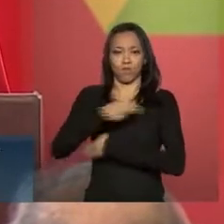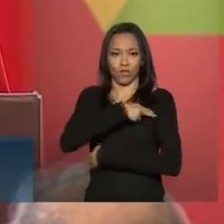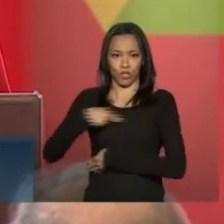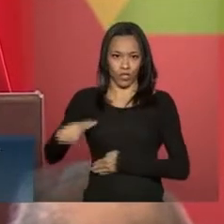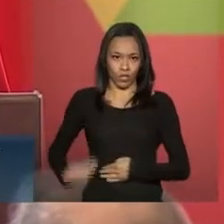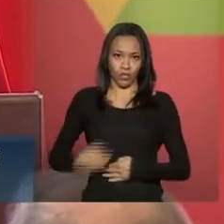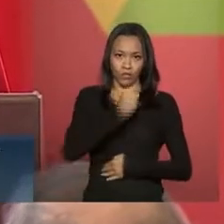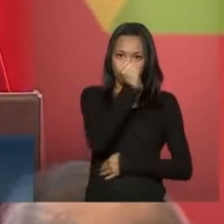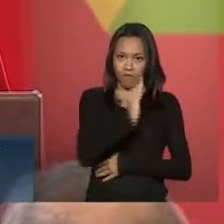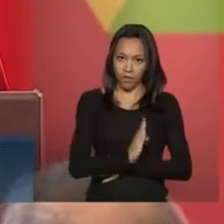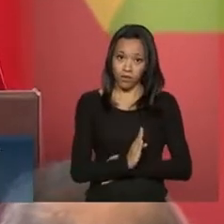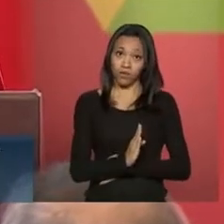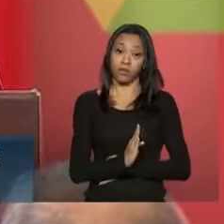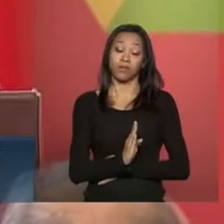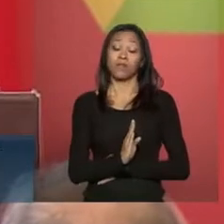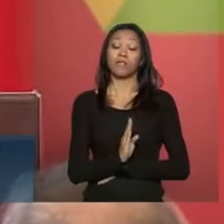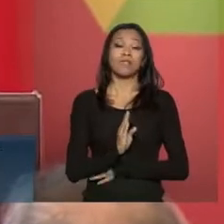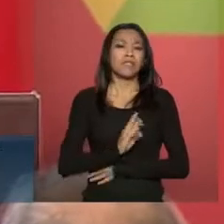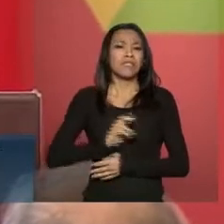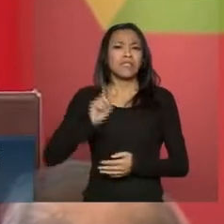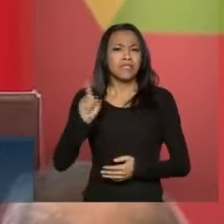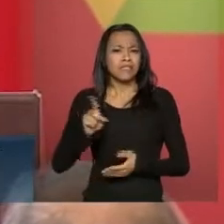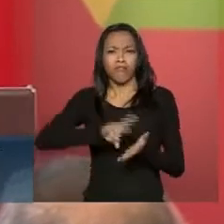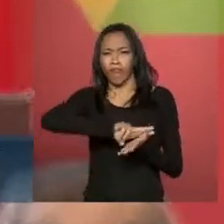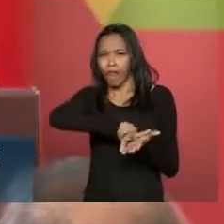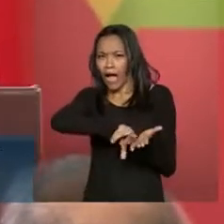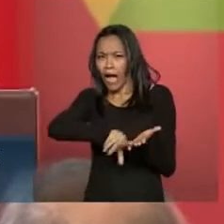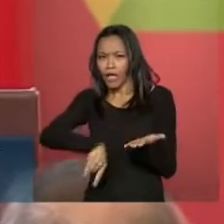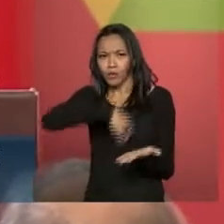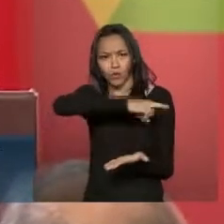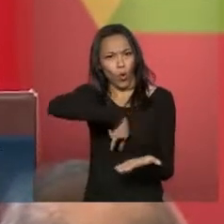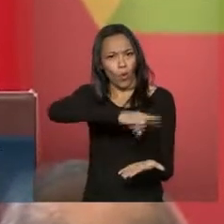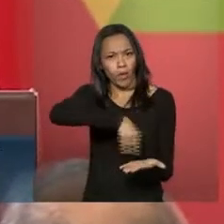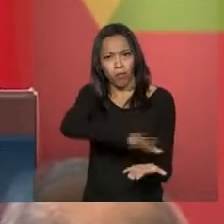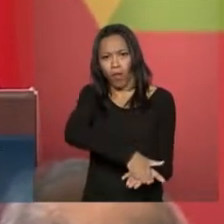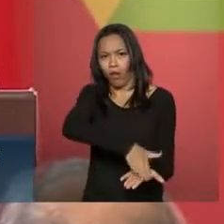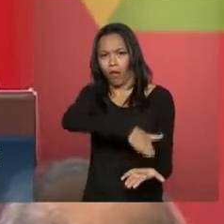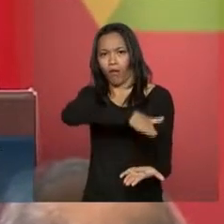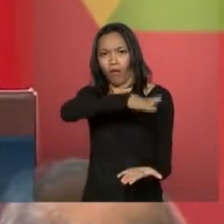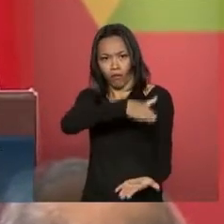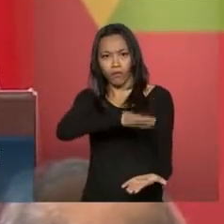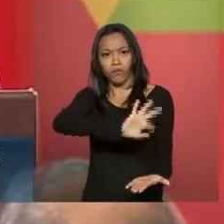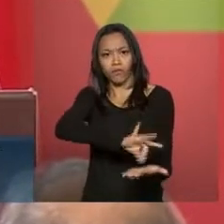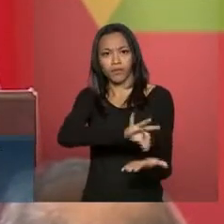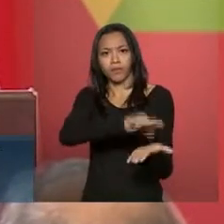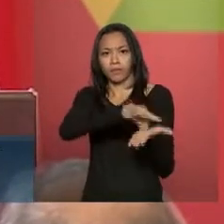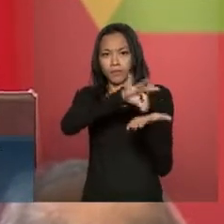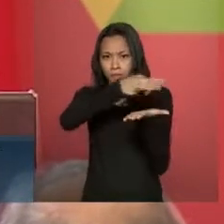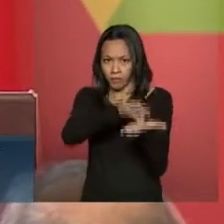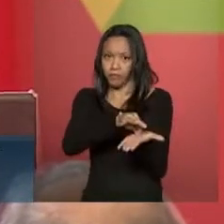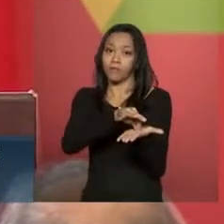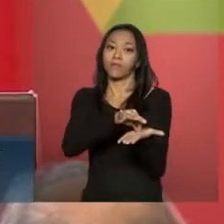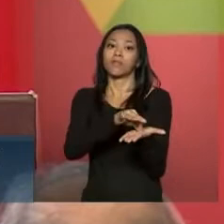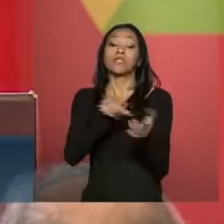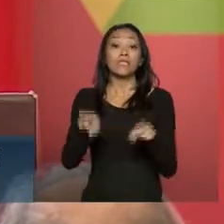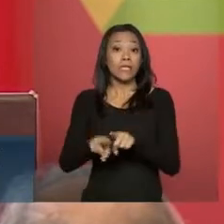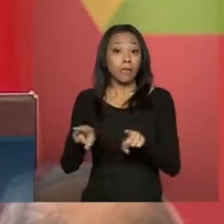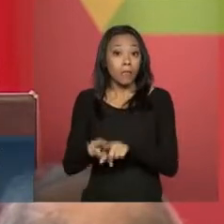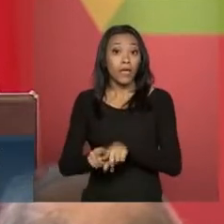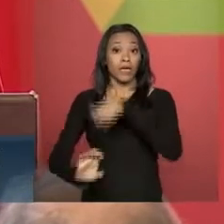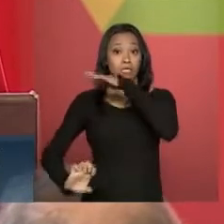Está expressos nos vários acordos, nos múltiplos acordos governamentais e